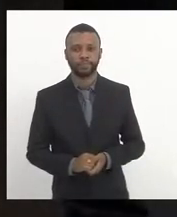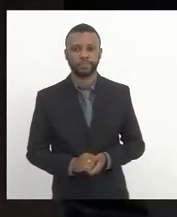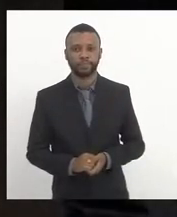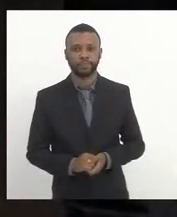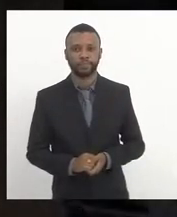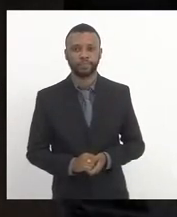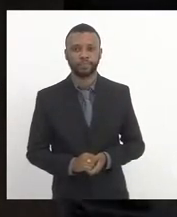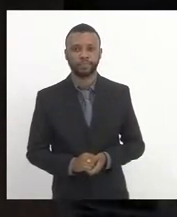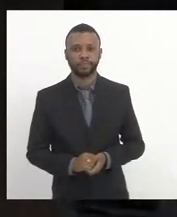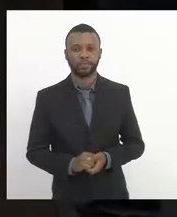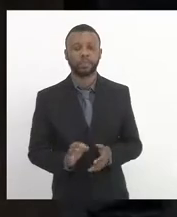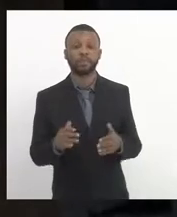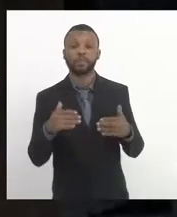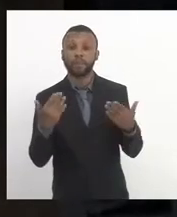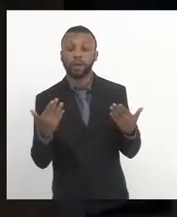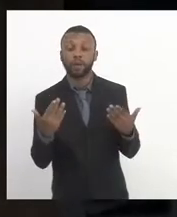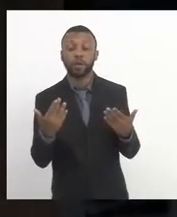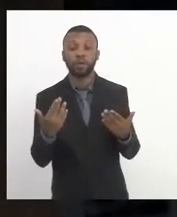eu,